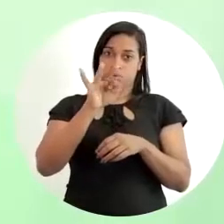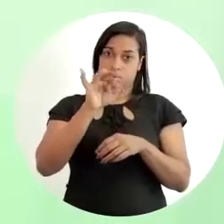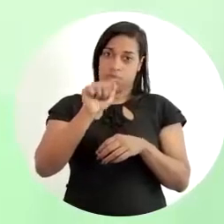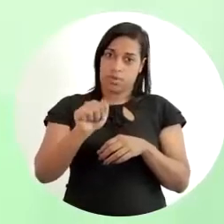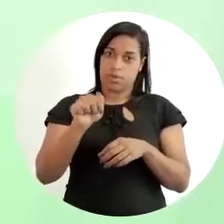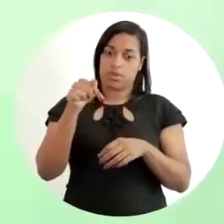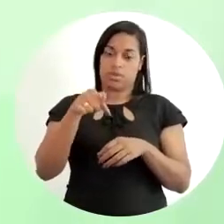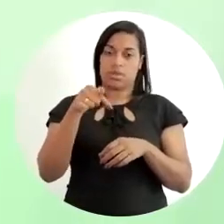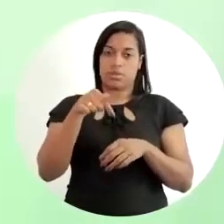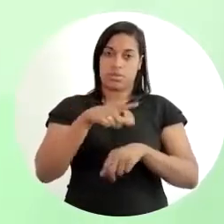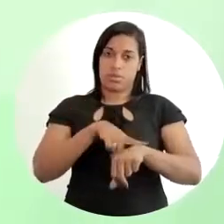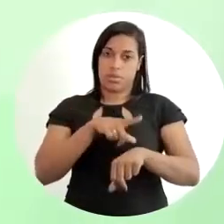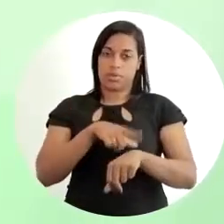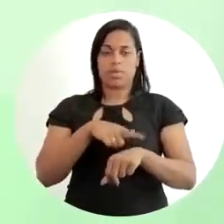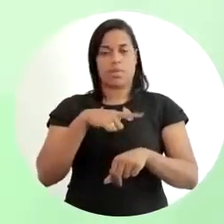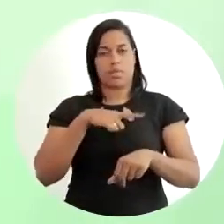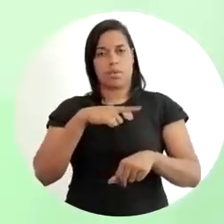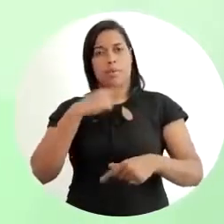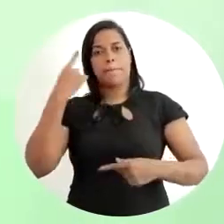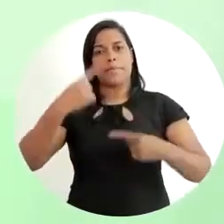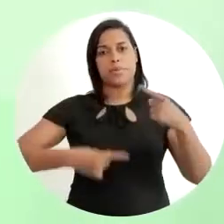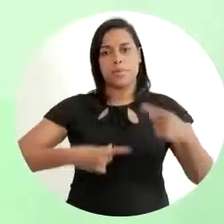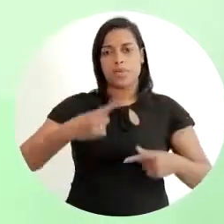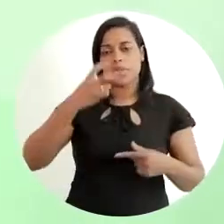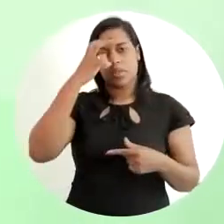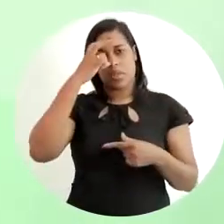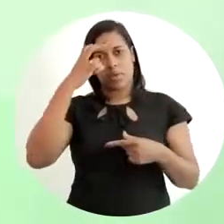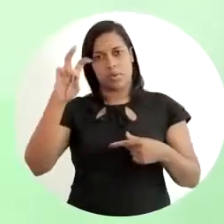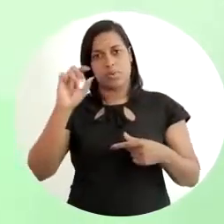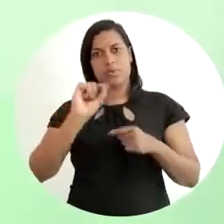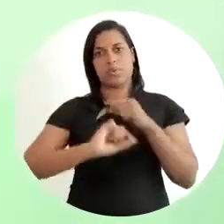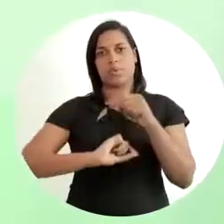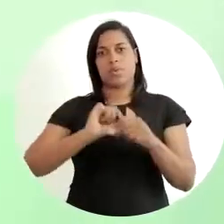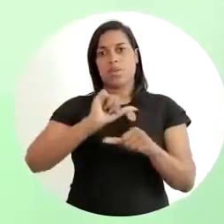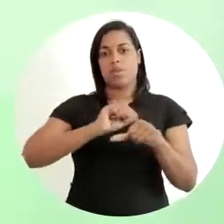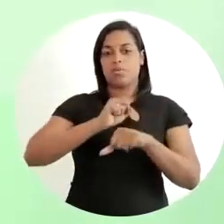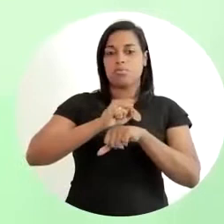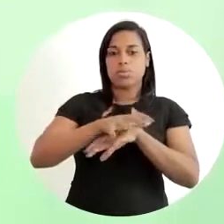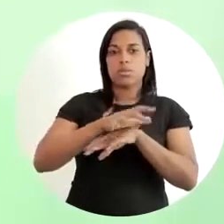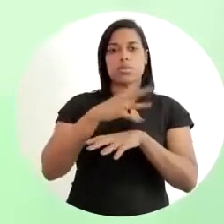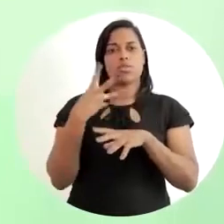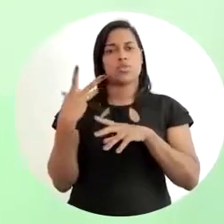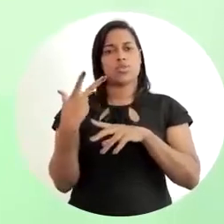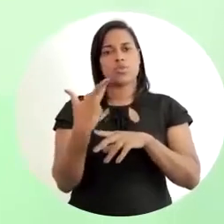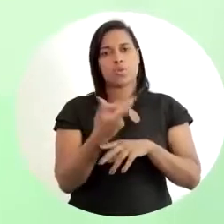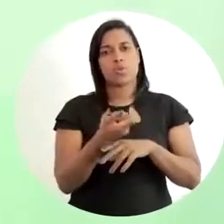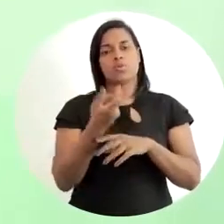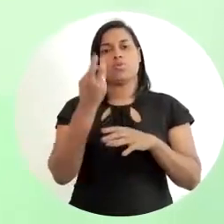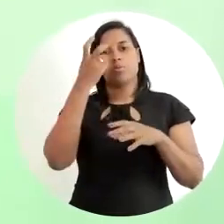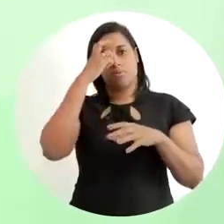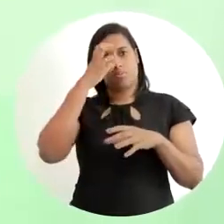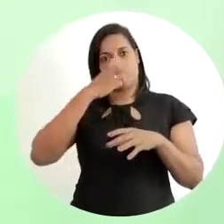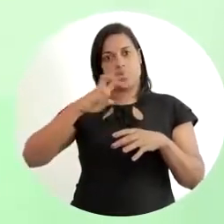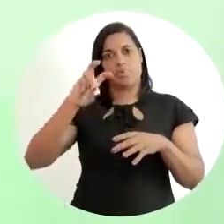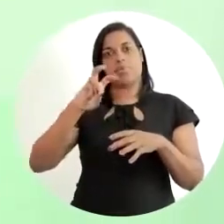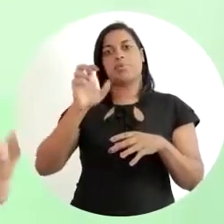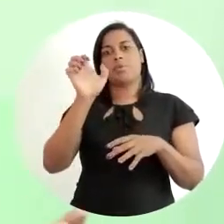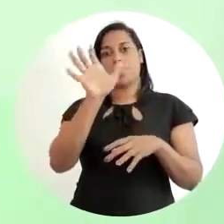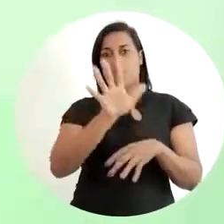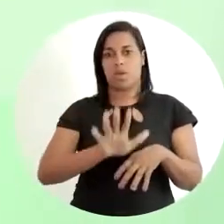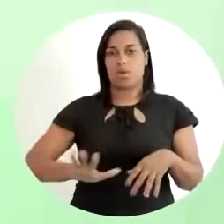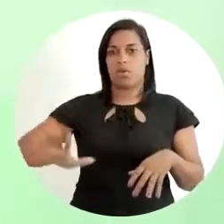período tradicional tinha uma função política, tinha uma função cultural, que era a transmissão de todo um aparato